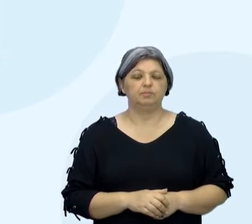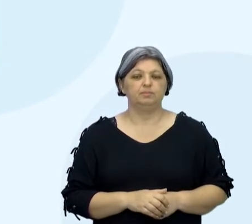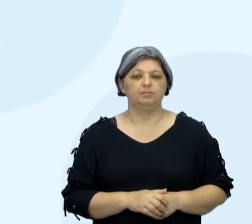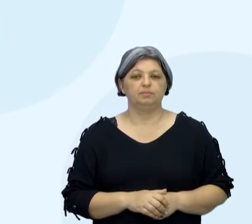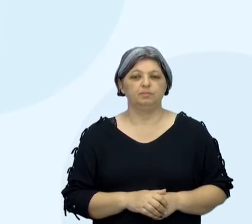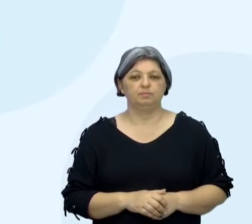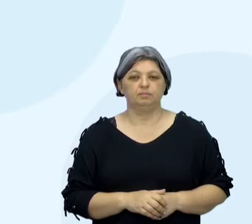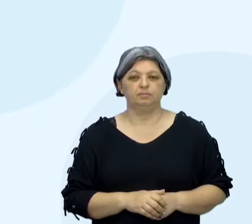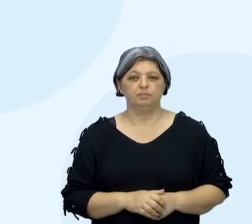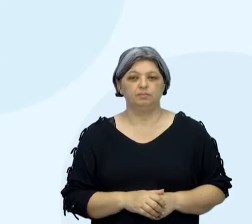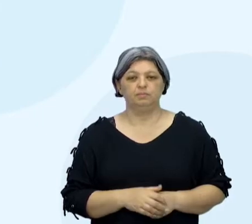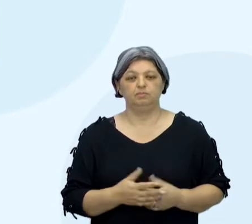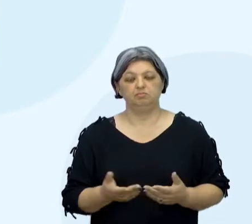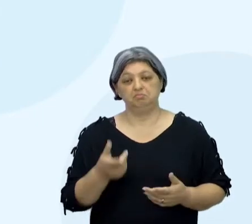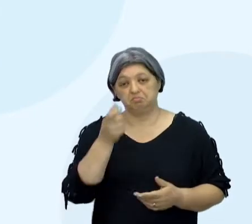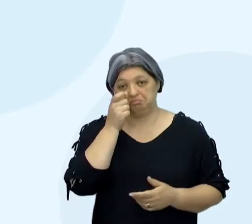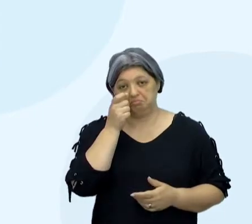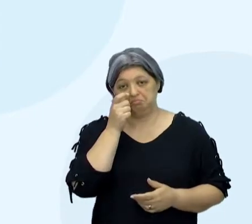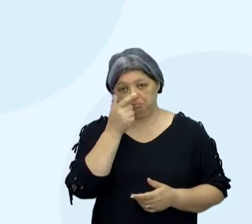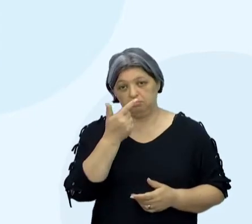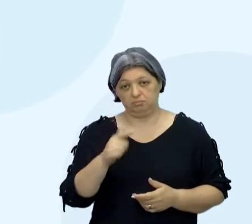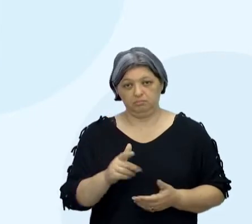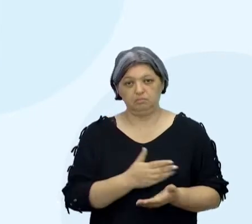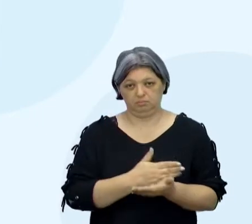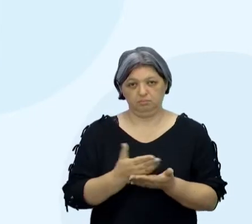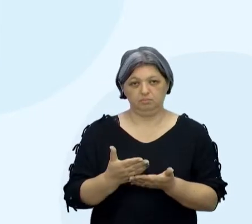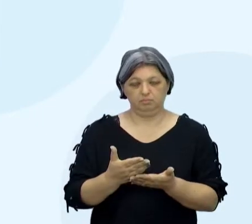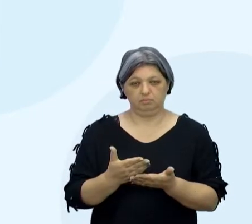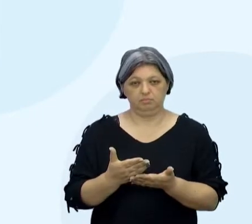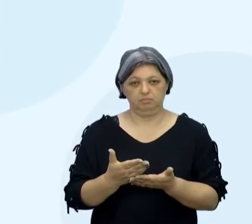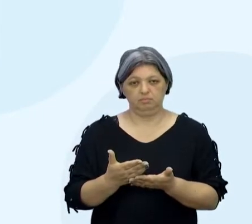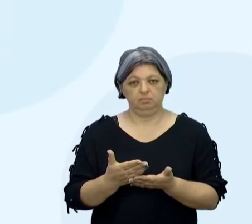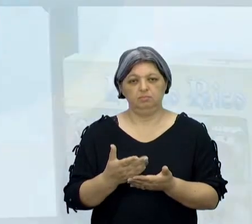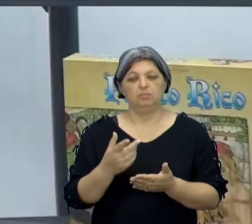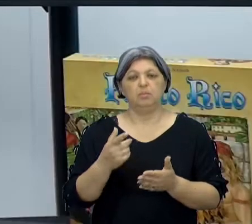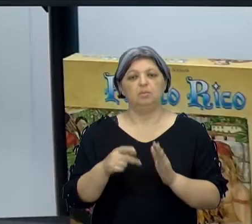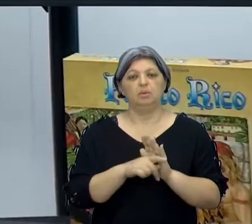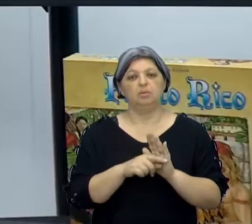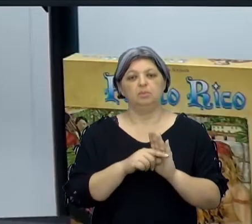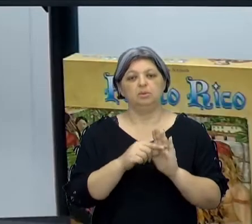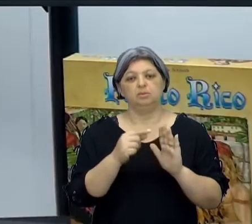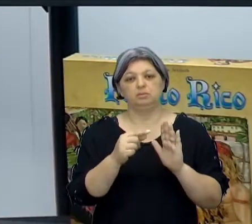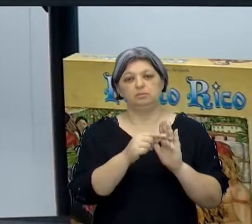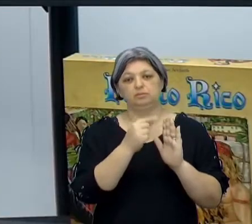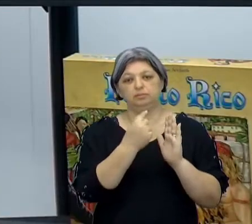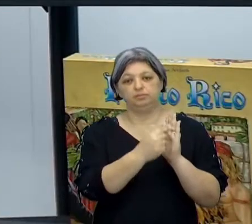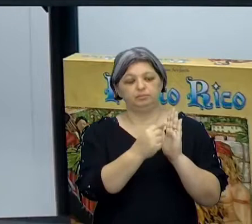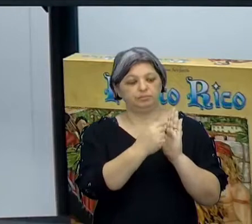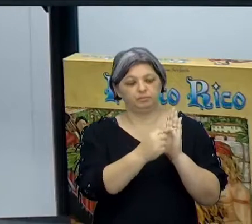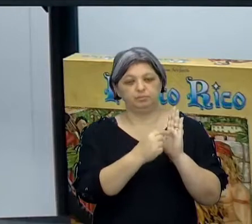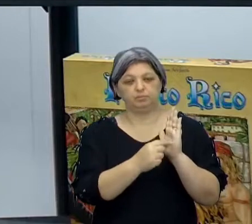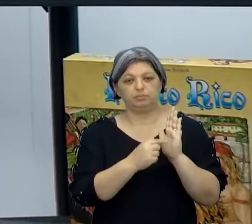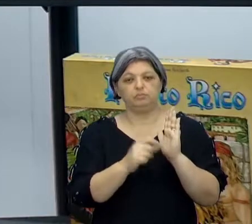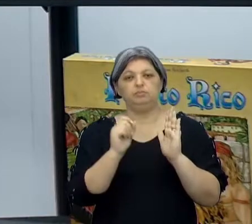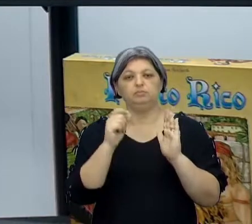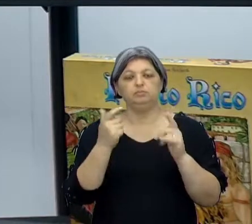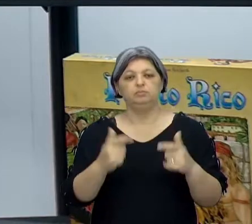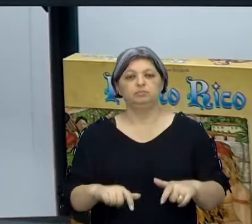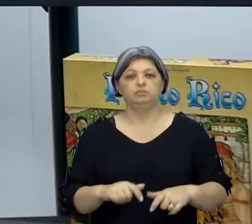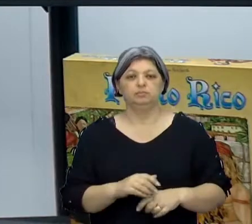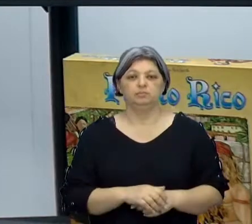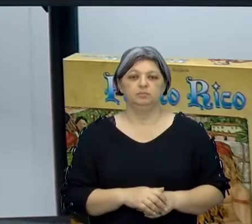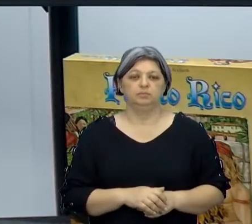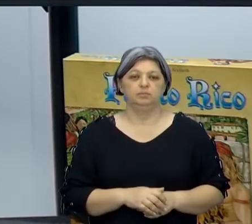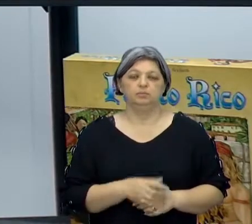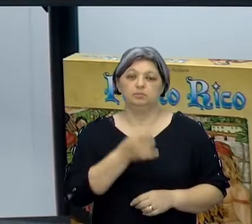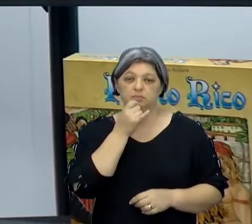de você começar o seu manual é listando para o jogador o setup. Por quê? Porque a hora